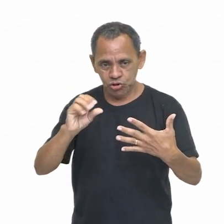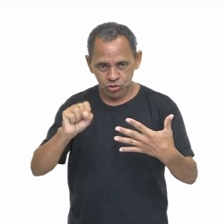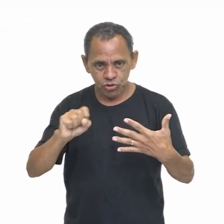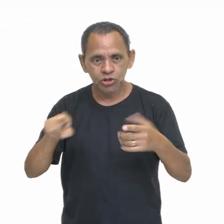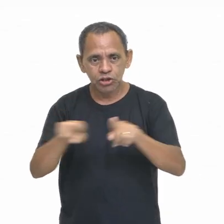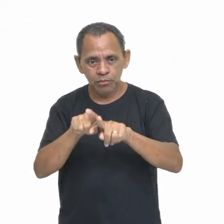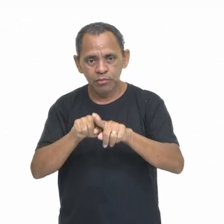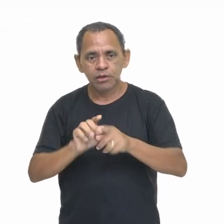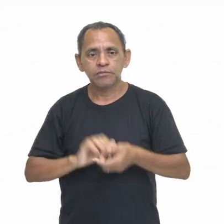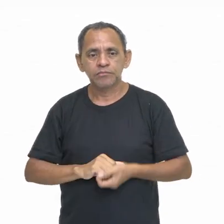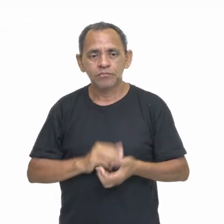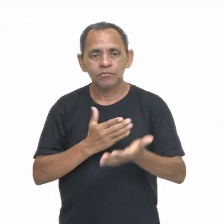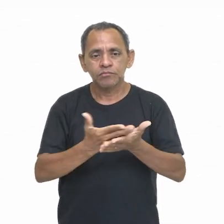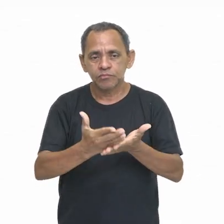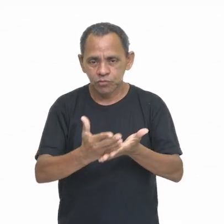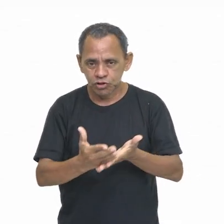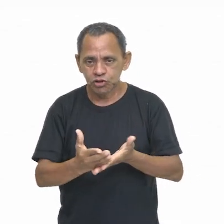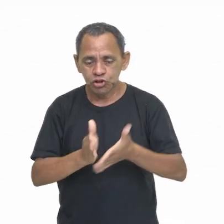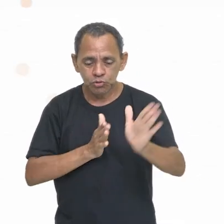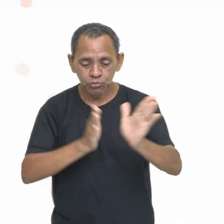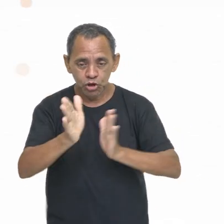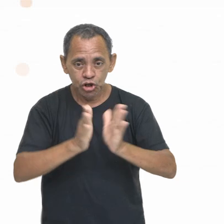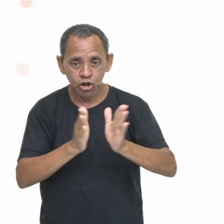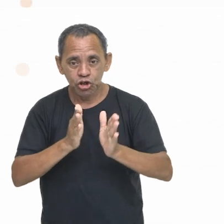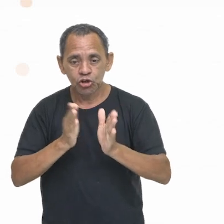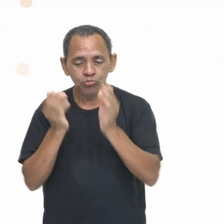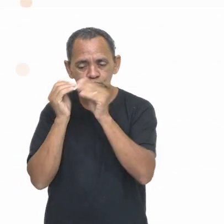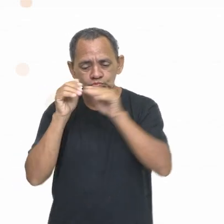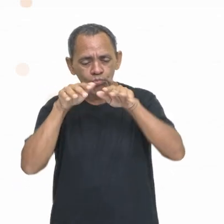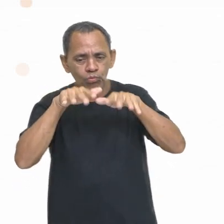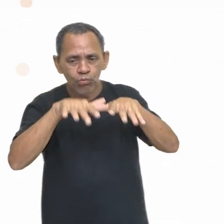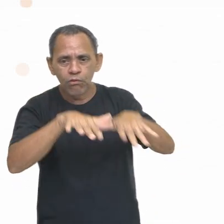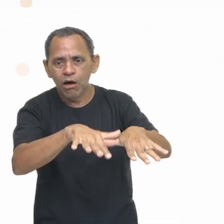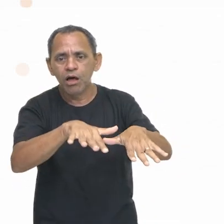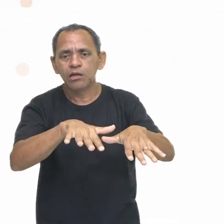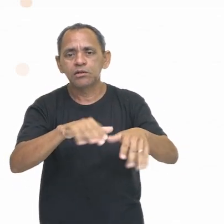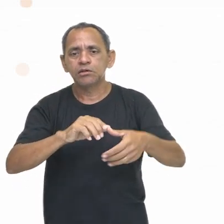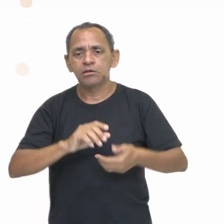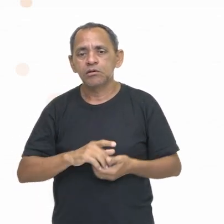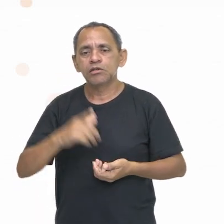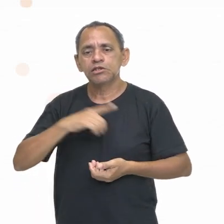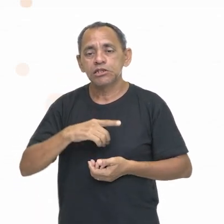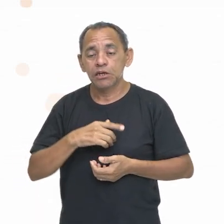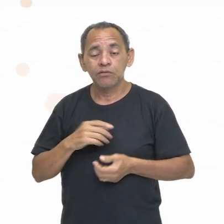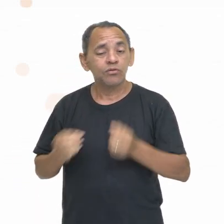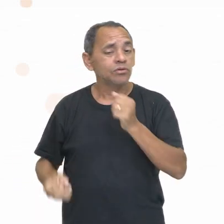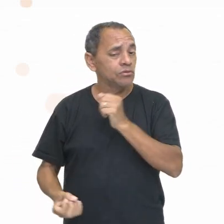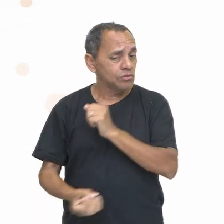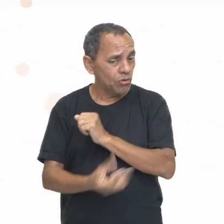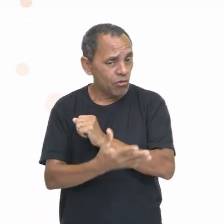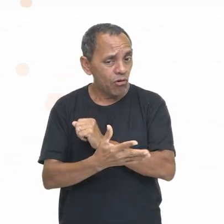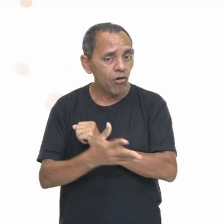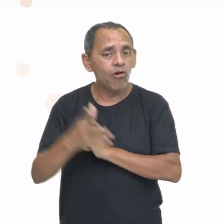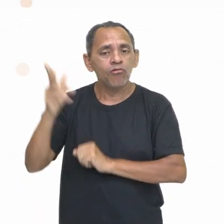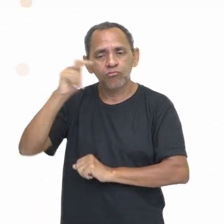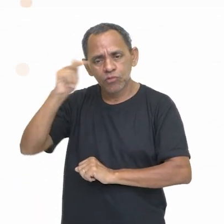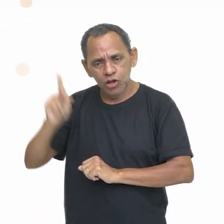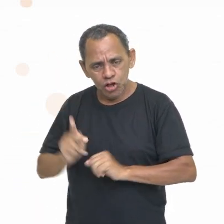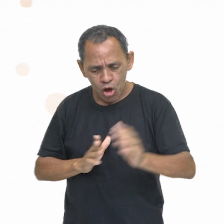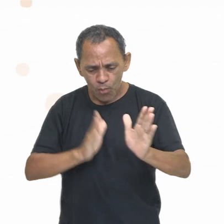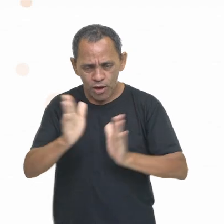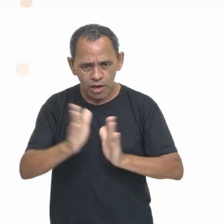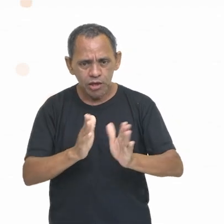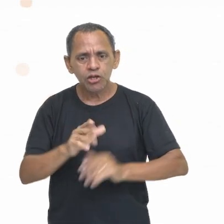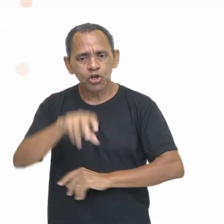de invasão, você vai ter um novo período diante da história do Egito Antigo,